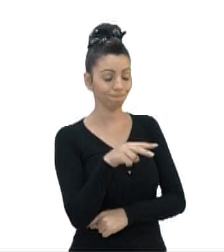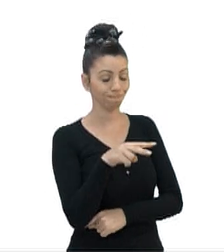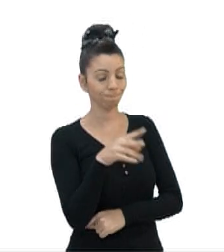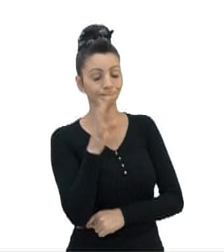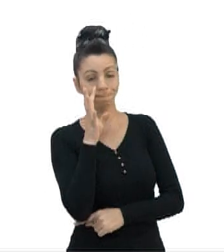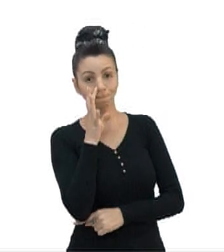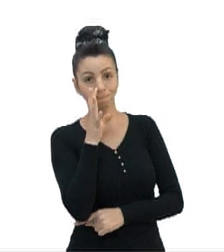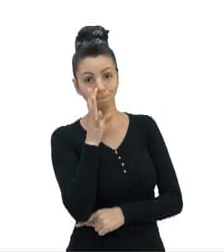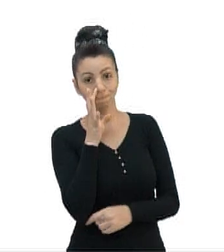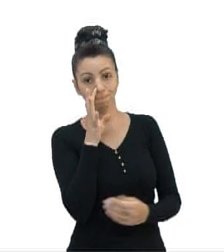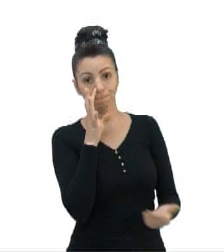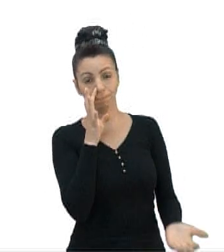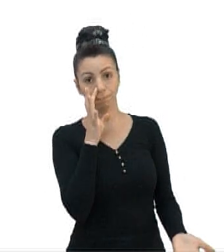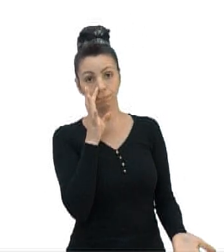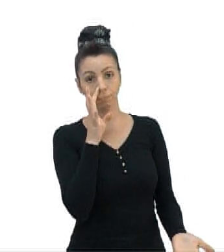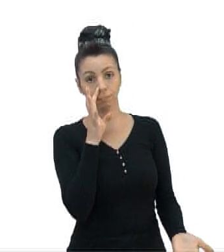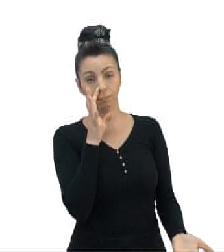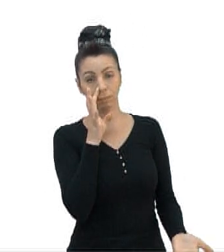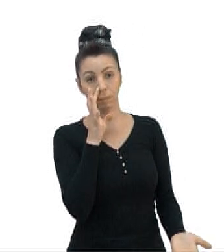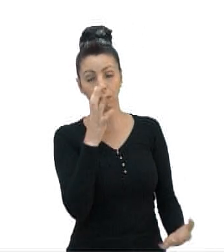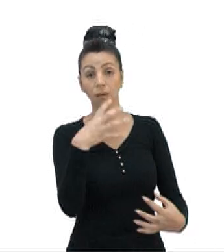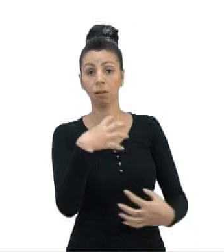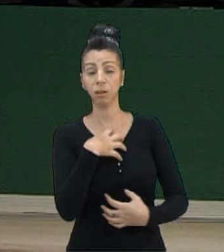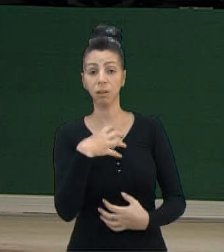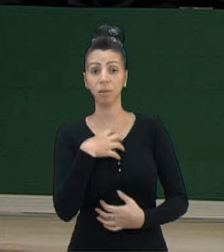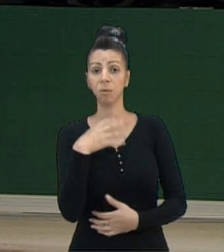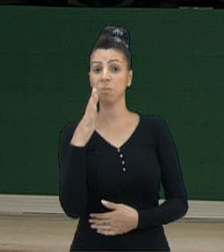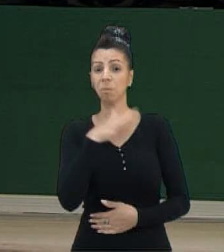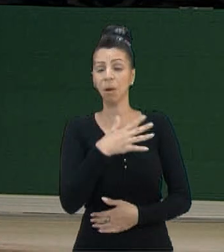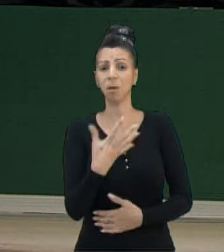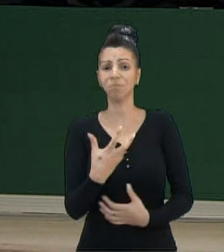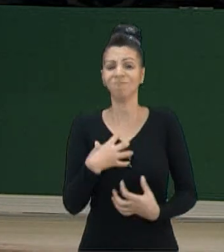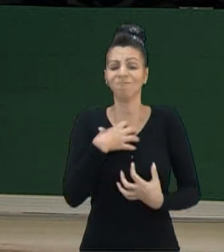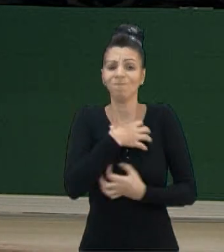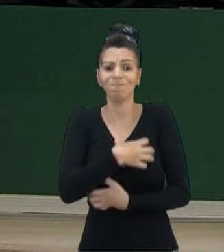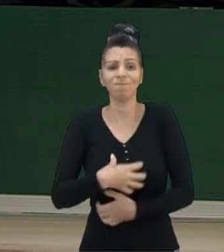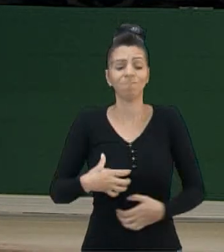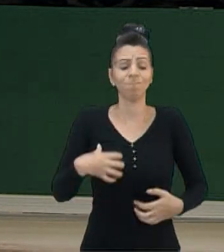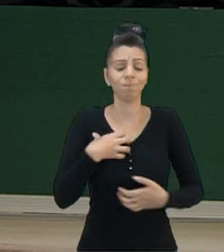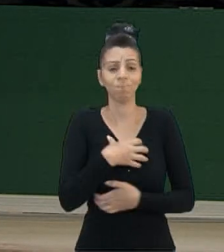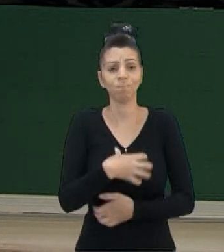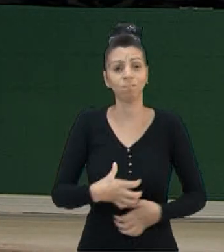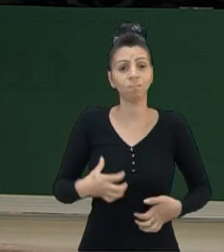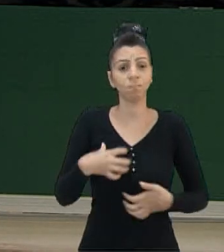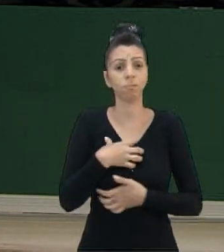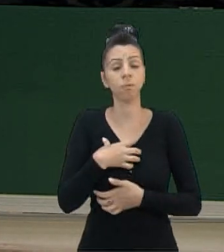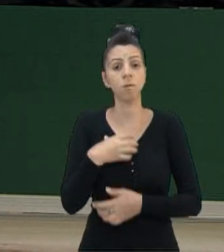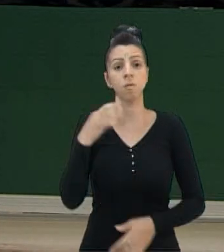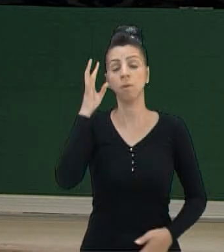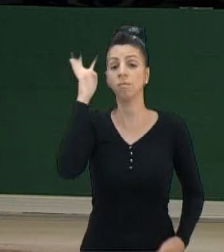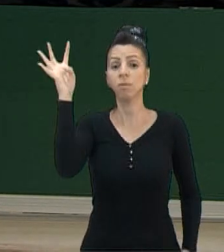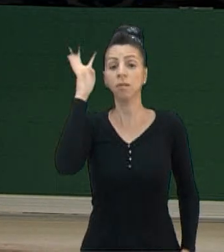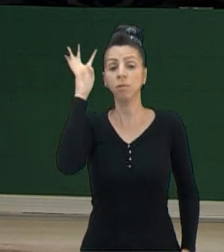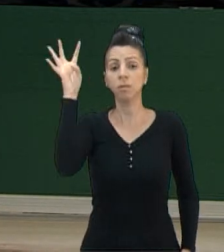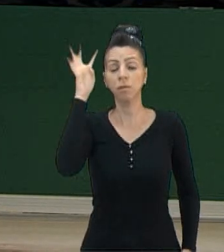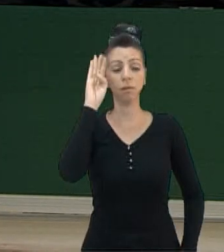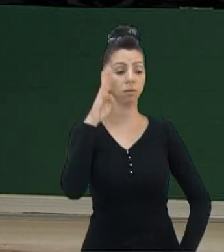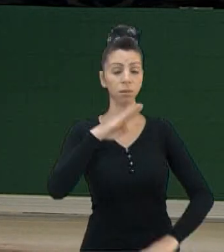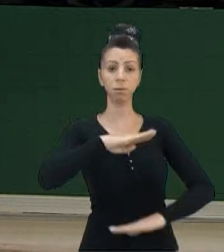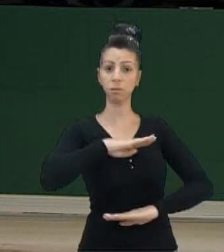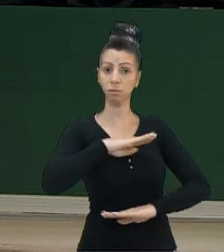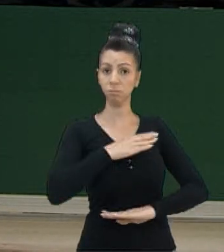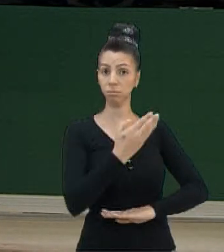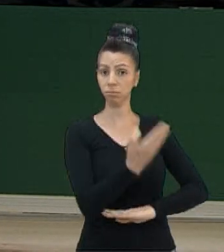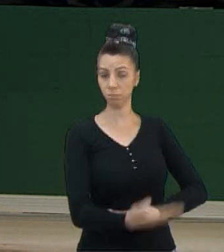eu coloquei aqui a minha resposta, eu me sinto mal, né? Imaginando essa cena, né?